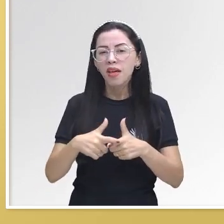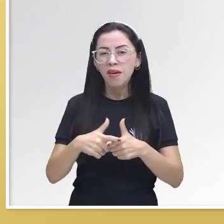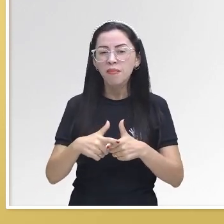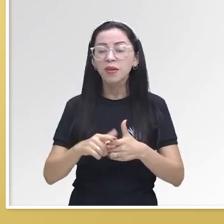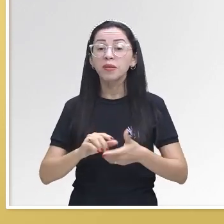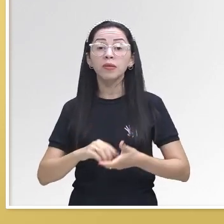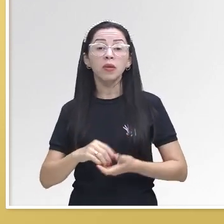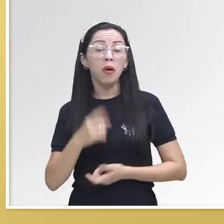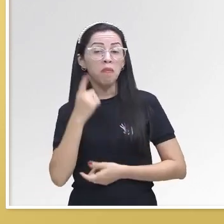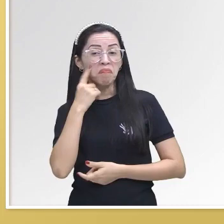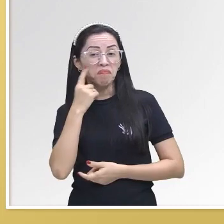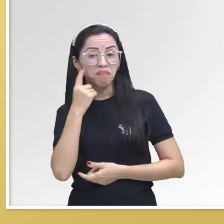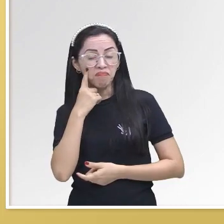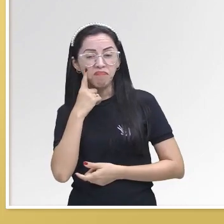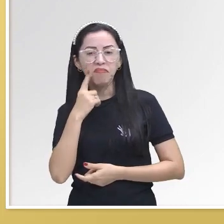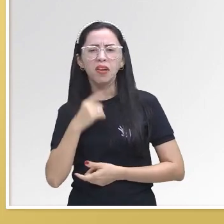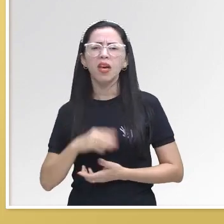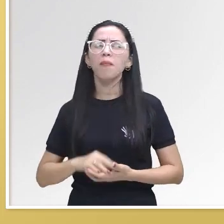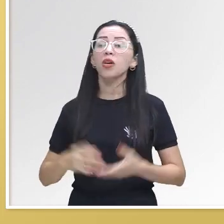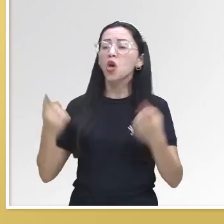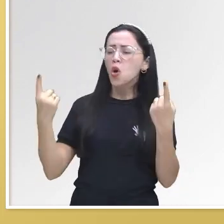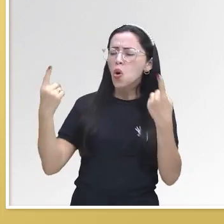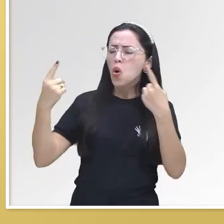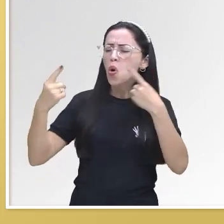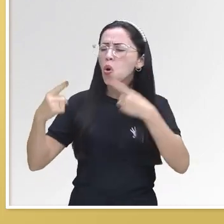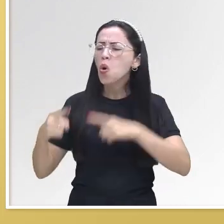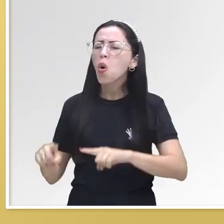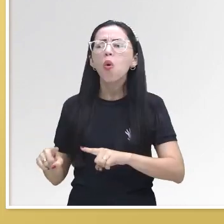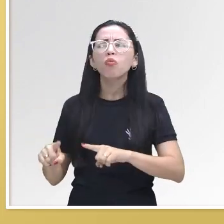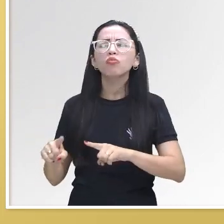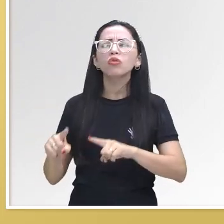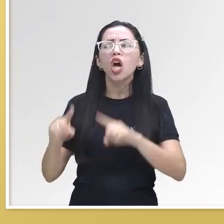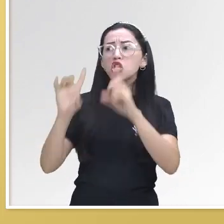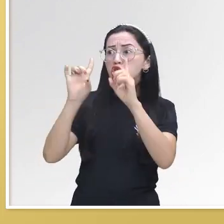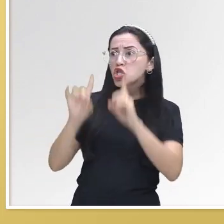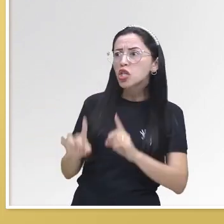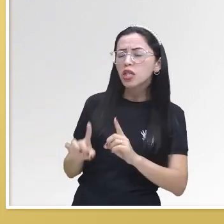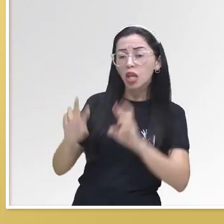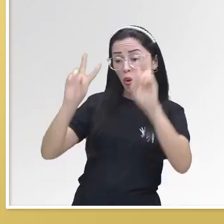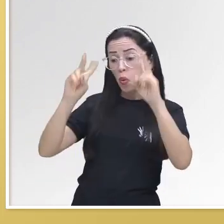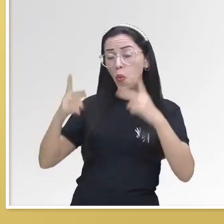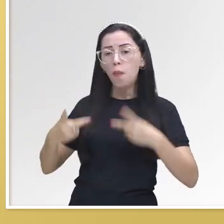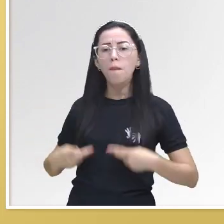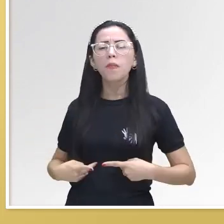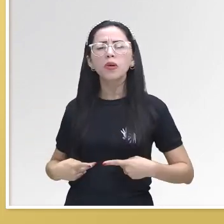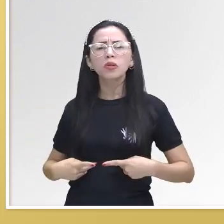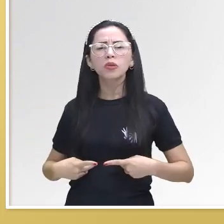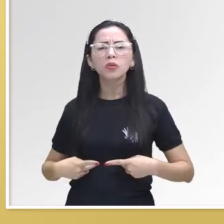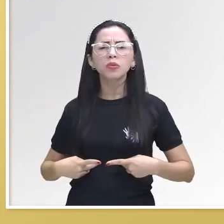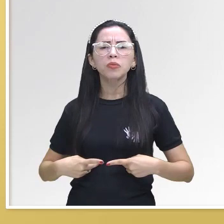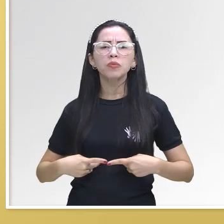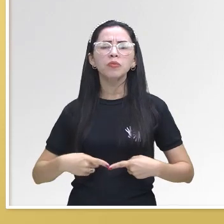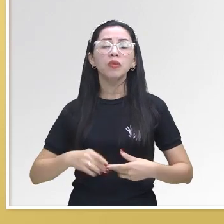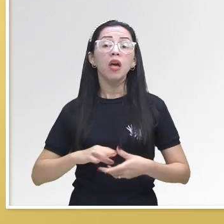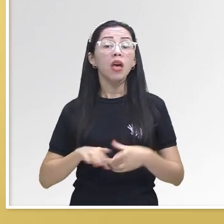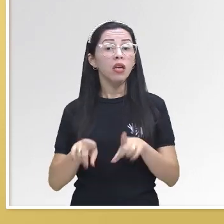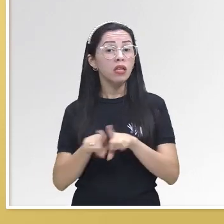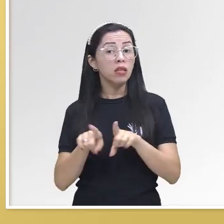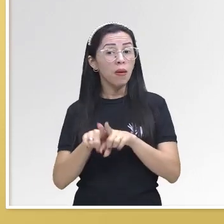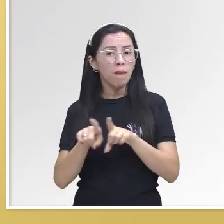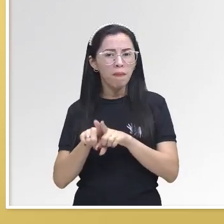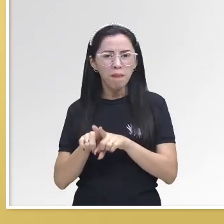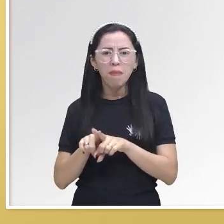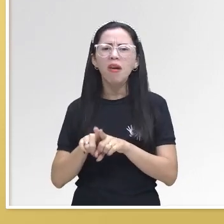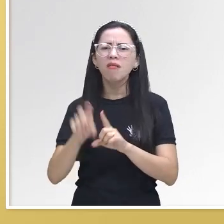um delito que atenta contra a dignidade humana, o fato de ser humano, e prejudica toda